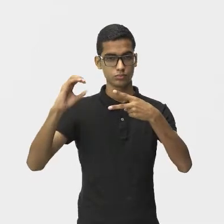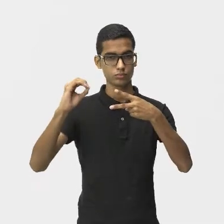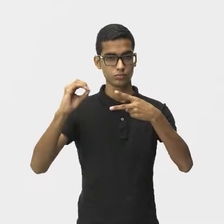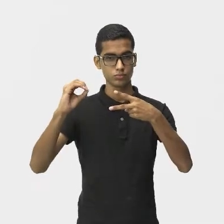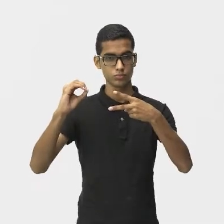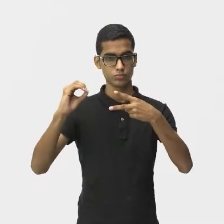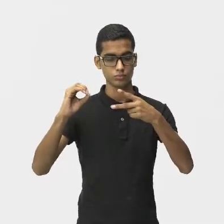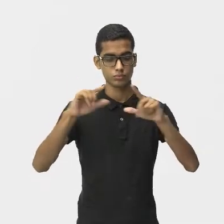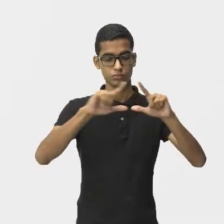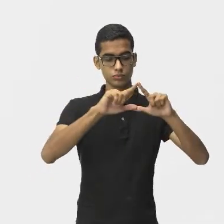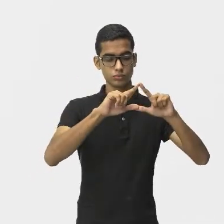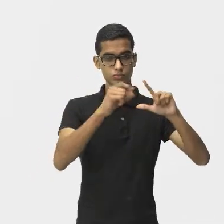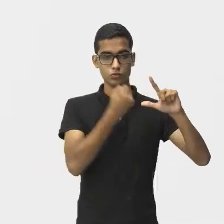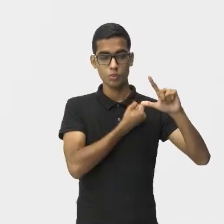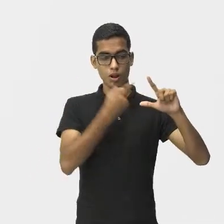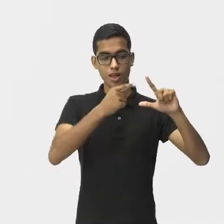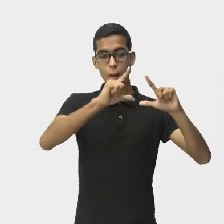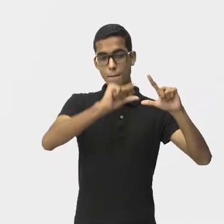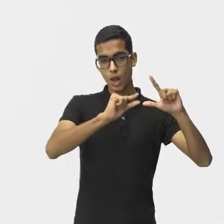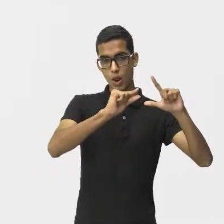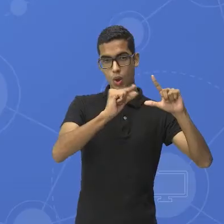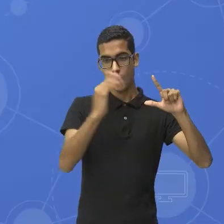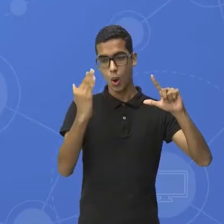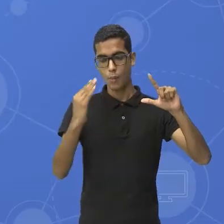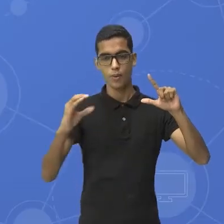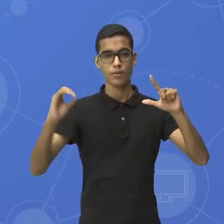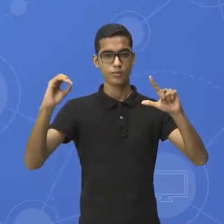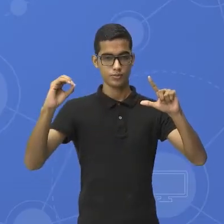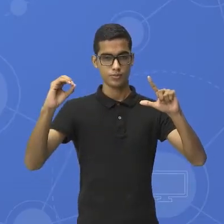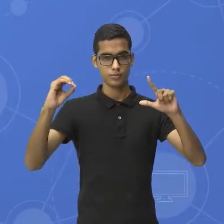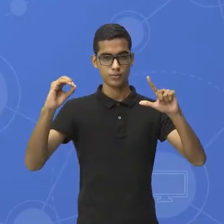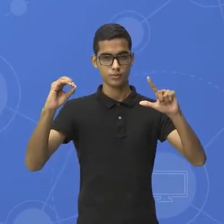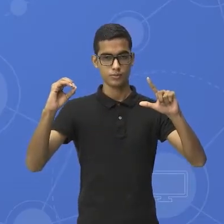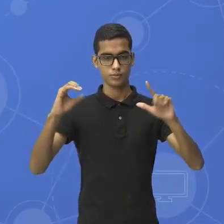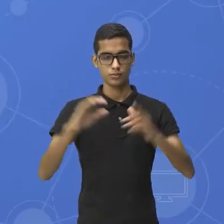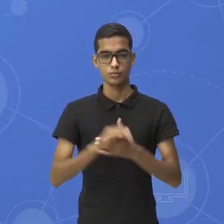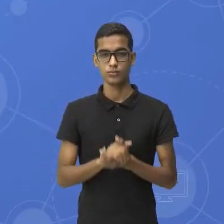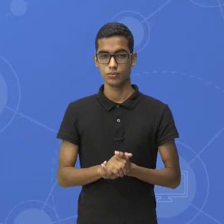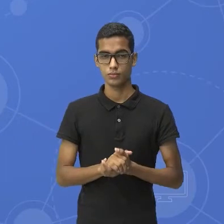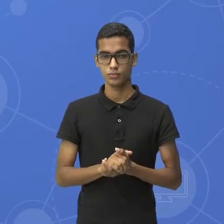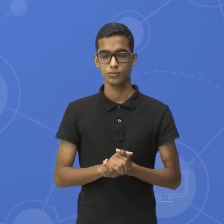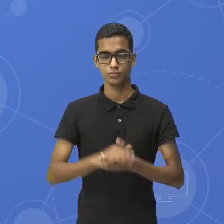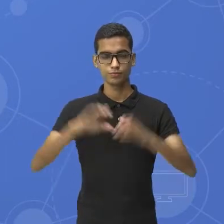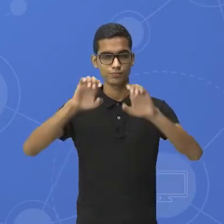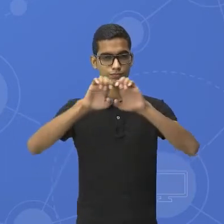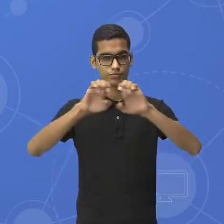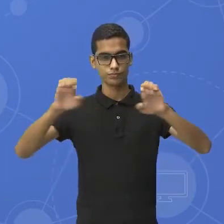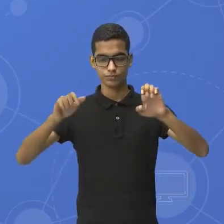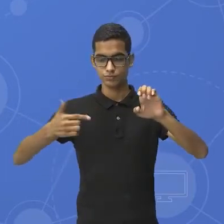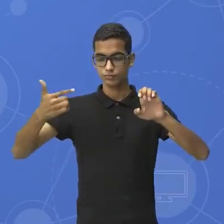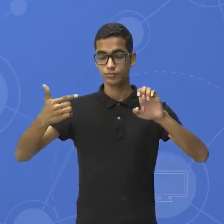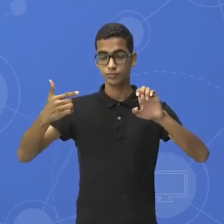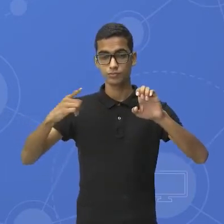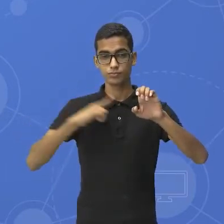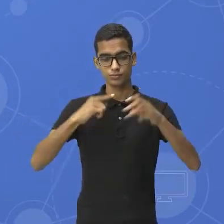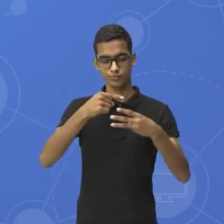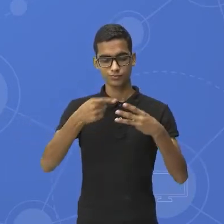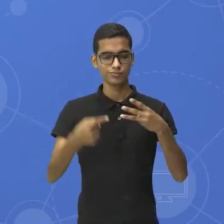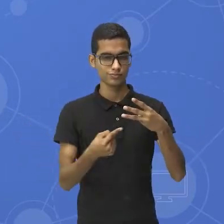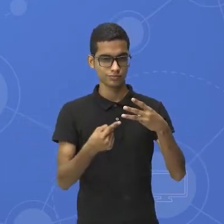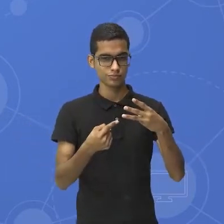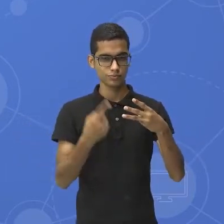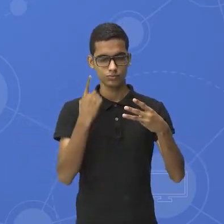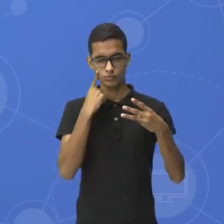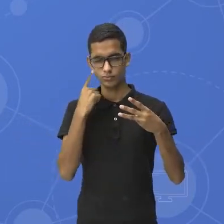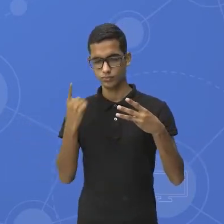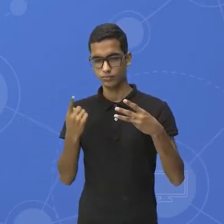resolver uma equação do segundo grau, tá, nós podemos ter essas três situações aí, tá